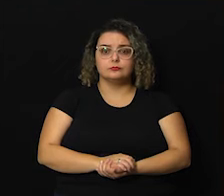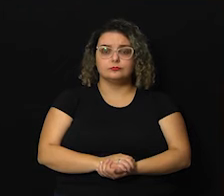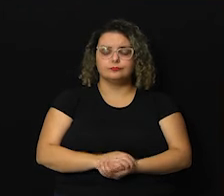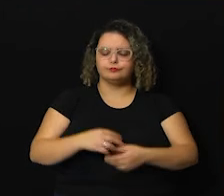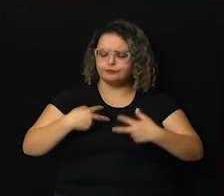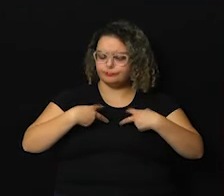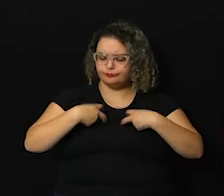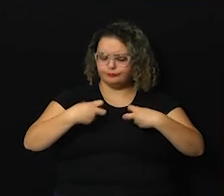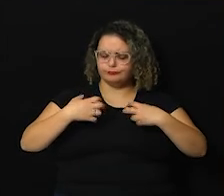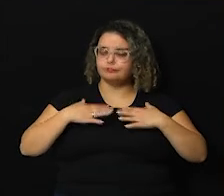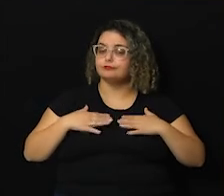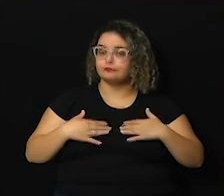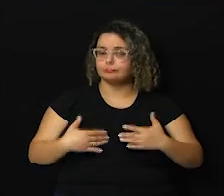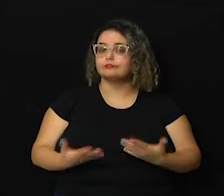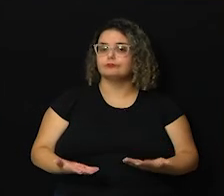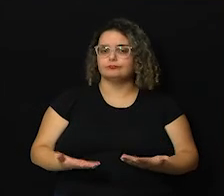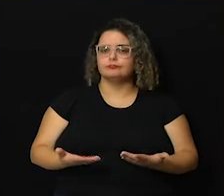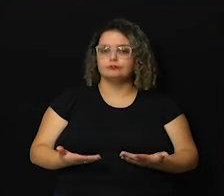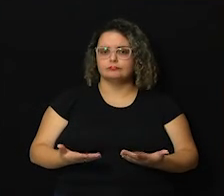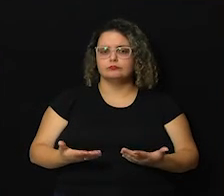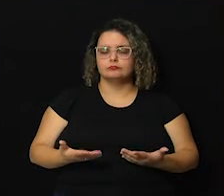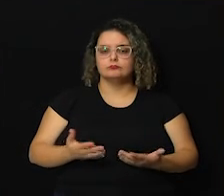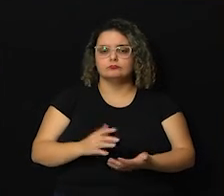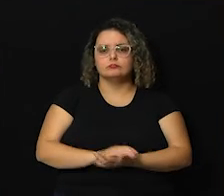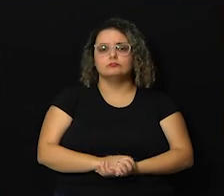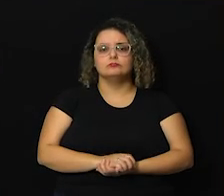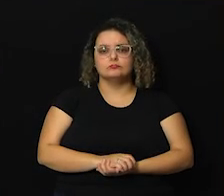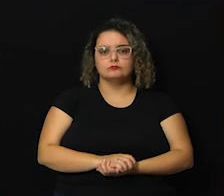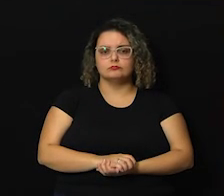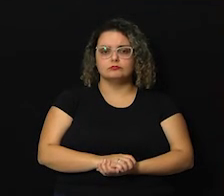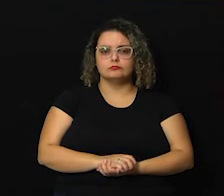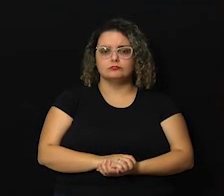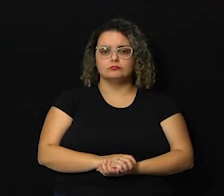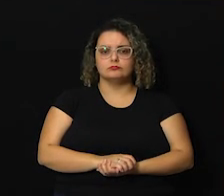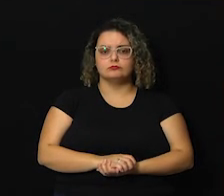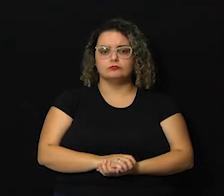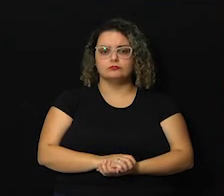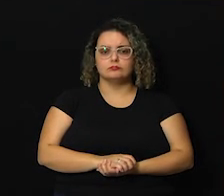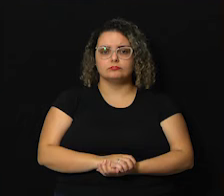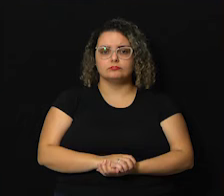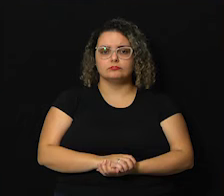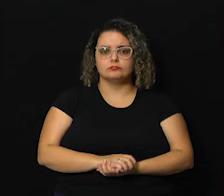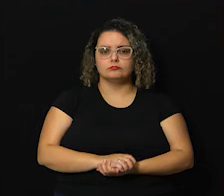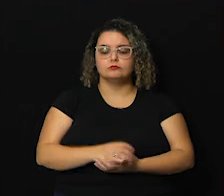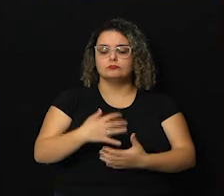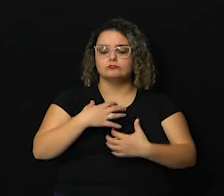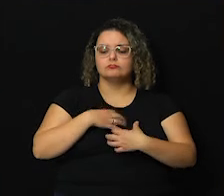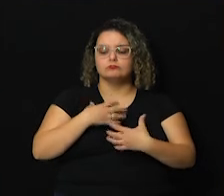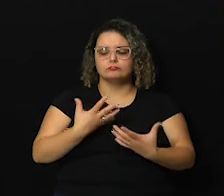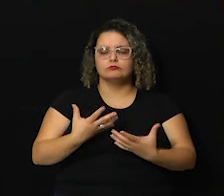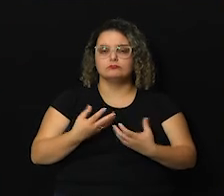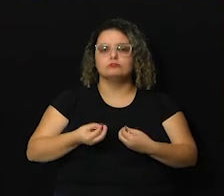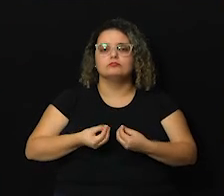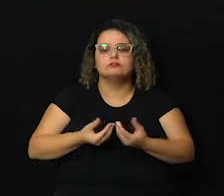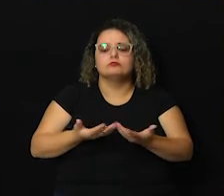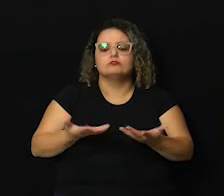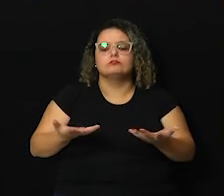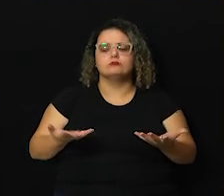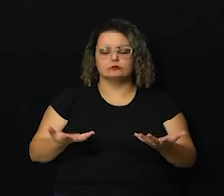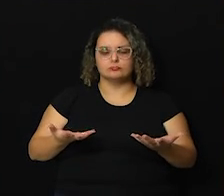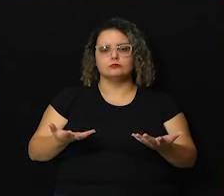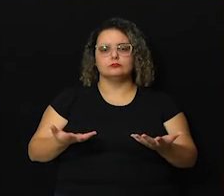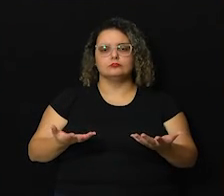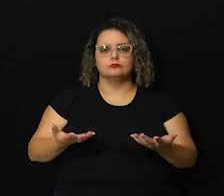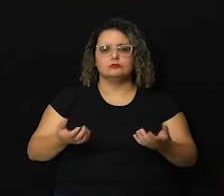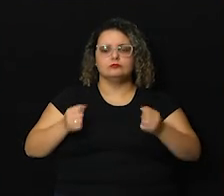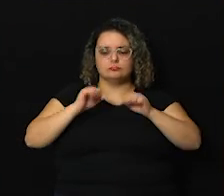o corpo. Você pode realmente dar senso ao que você sente de diferente,